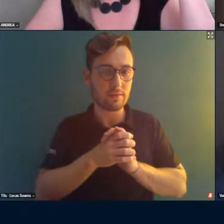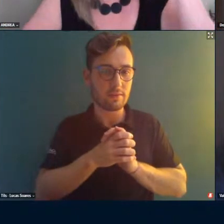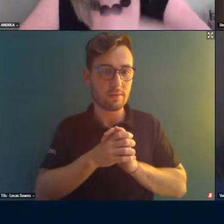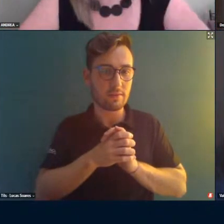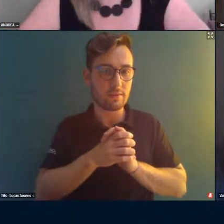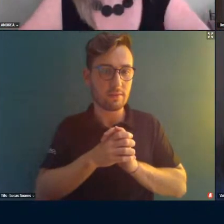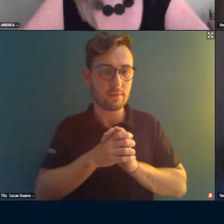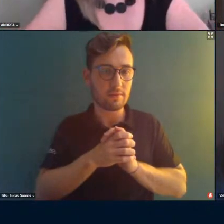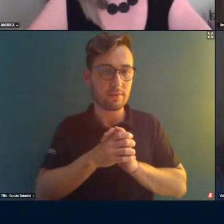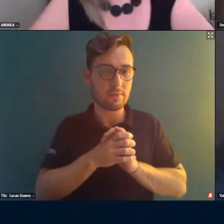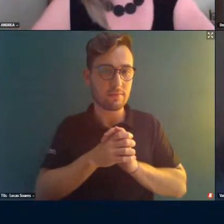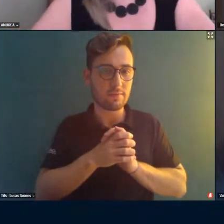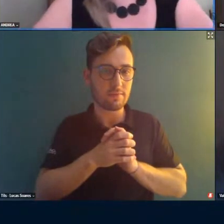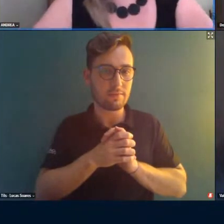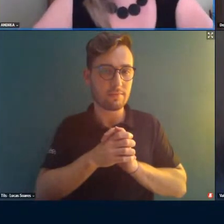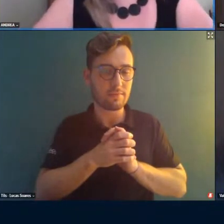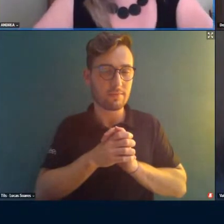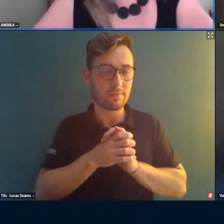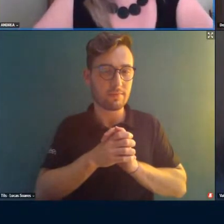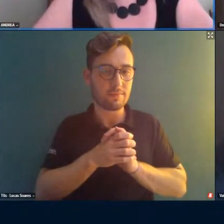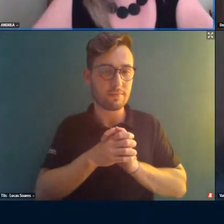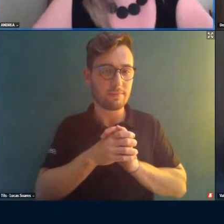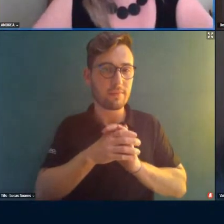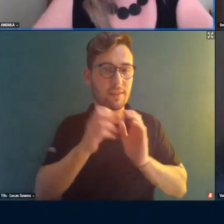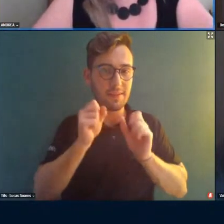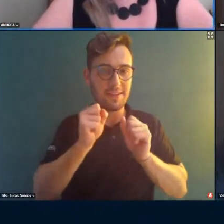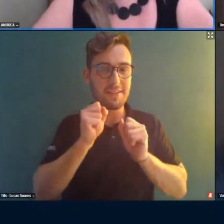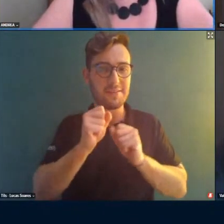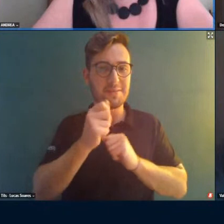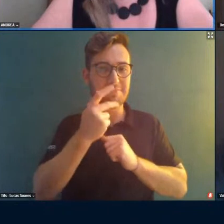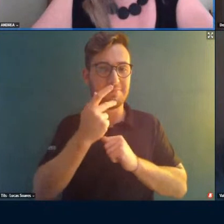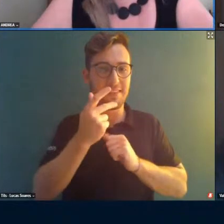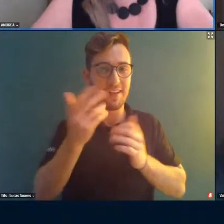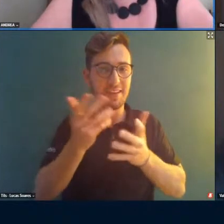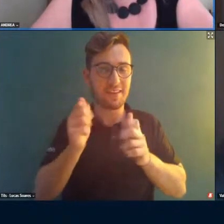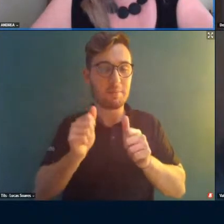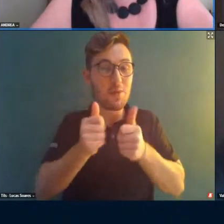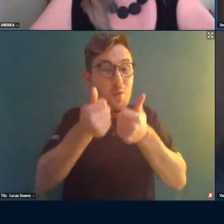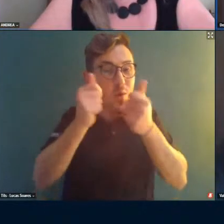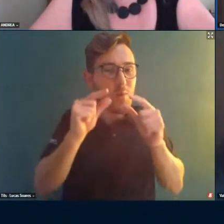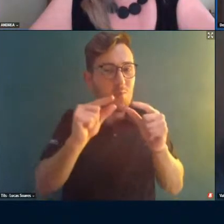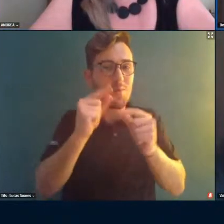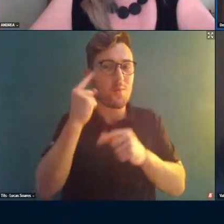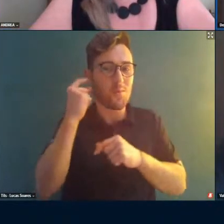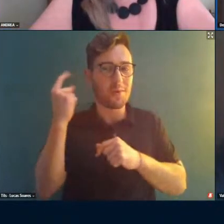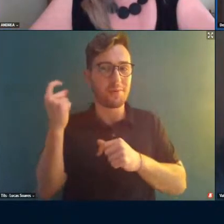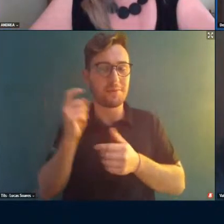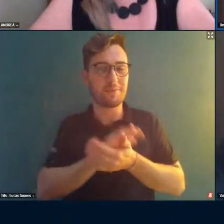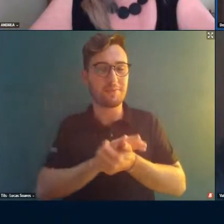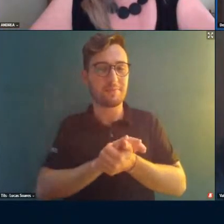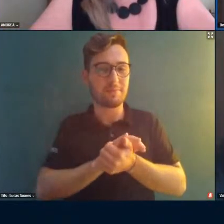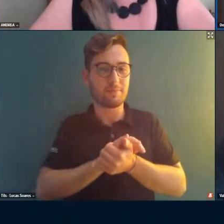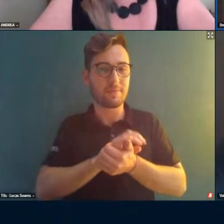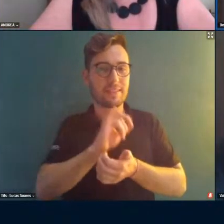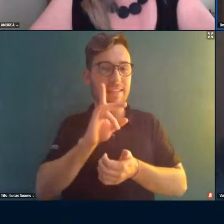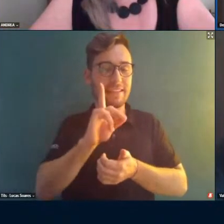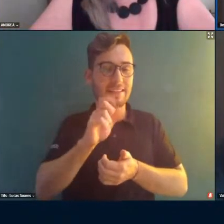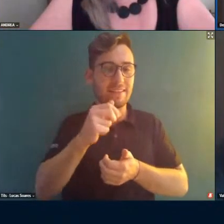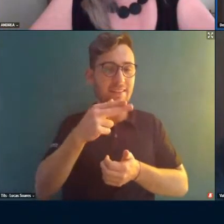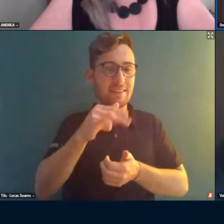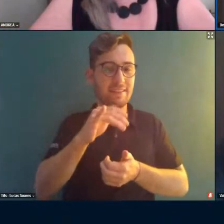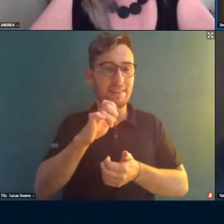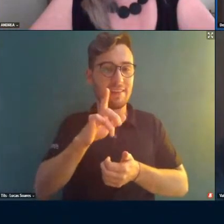Estou. Tá, pode falar então, que agora melhorou um pouco o áudio. Daniele, se tu falar um pouquinho mais